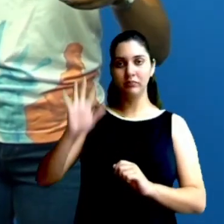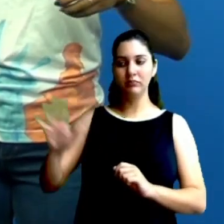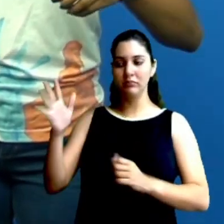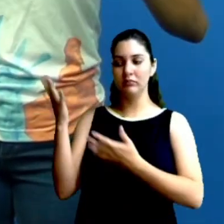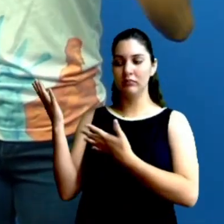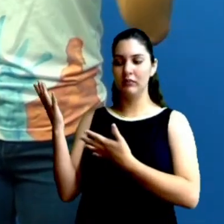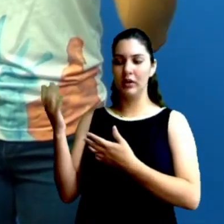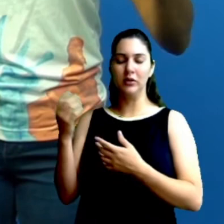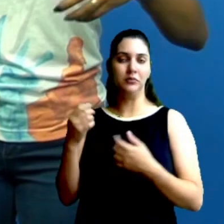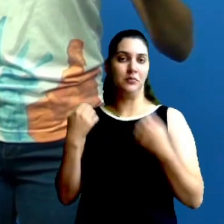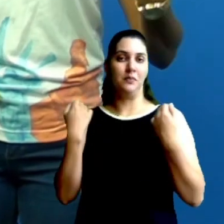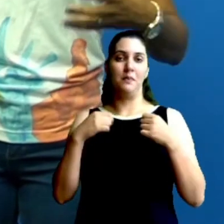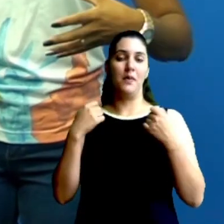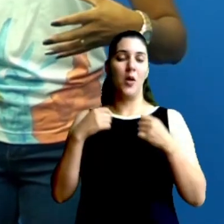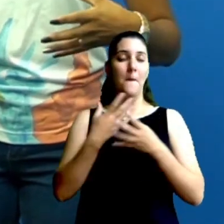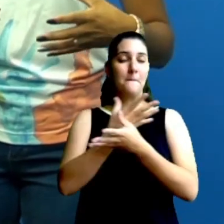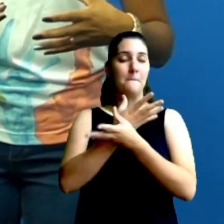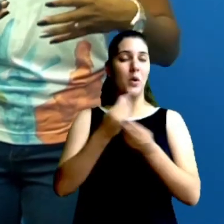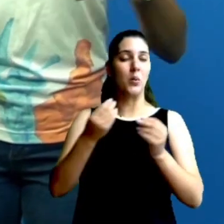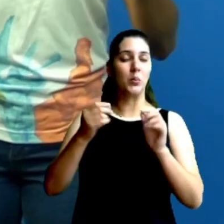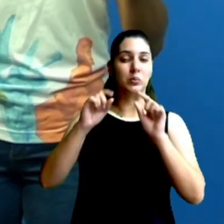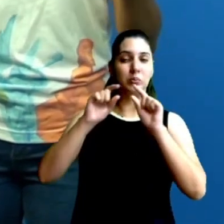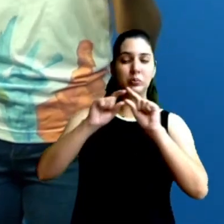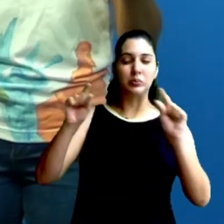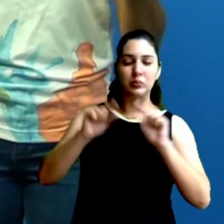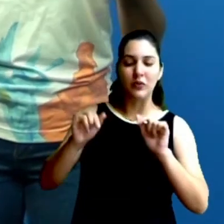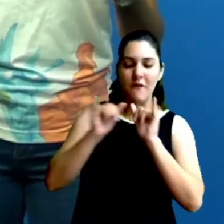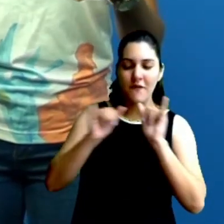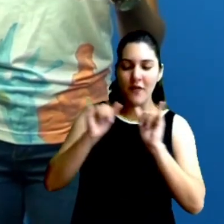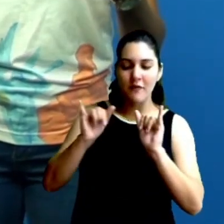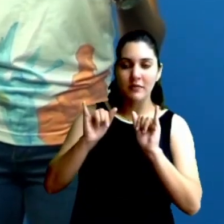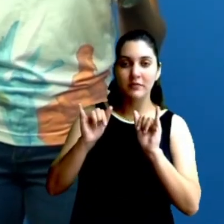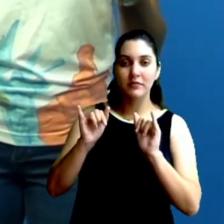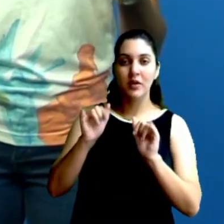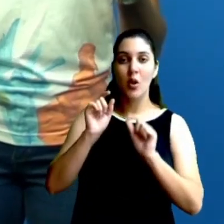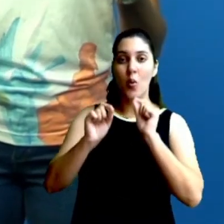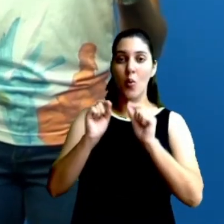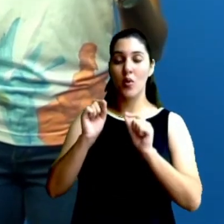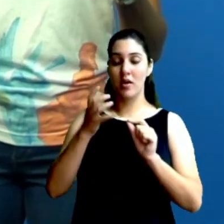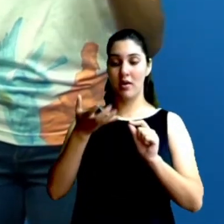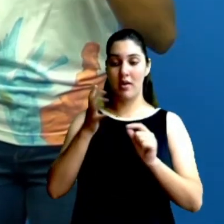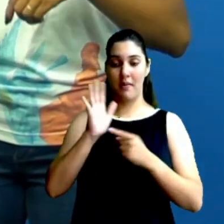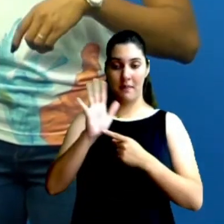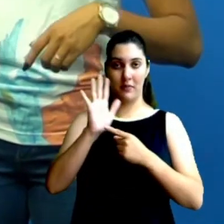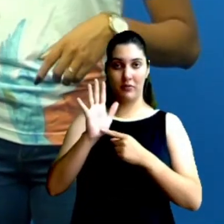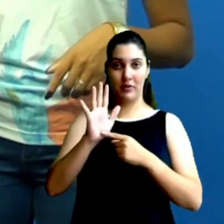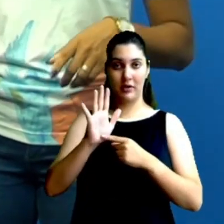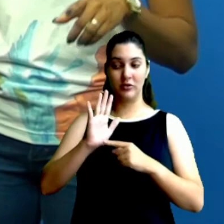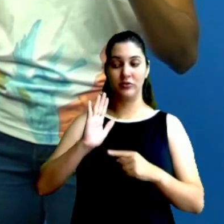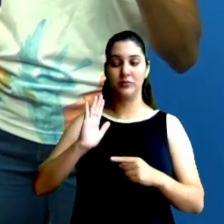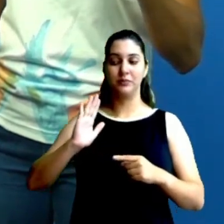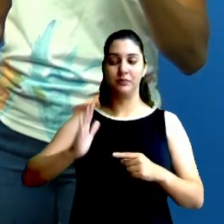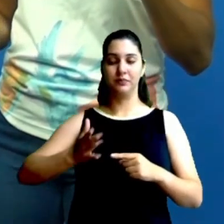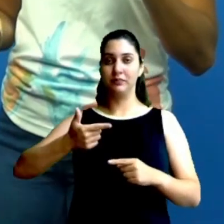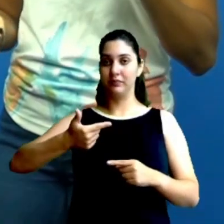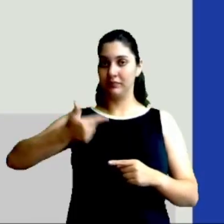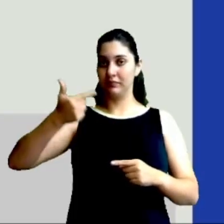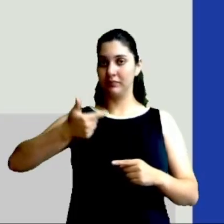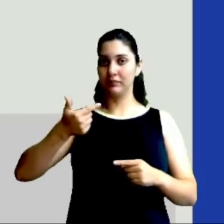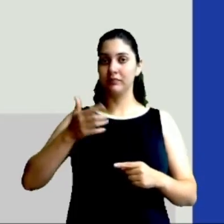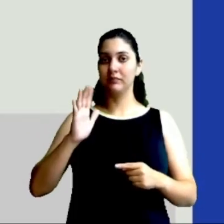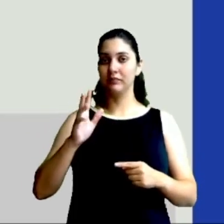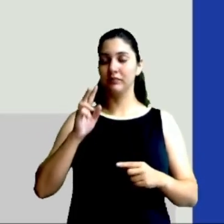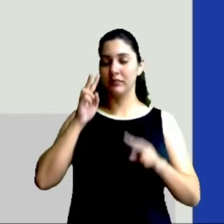precisou colocar um monte de informações para dizer o que ela quer levar. Já na segunda, que a gente acabou de